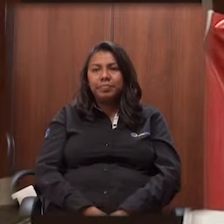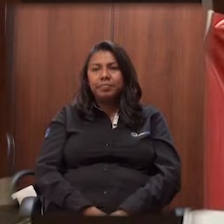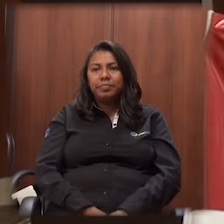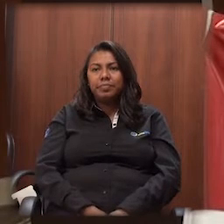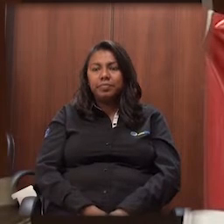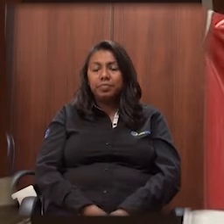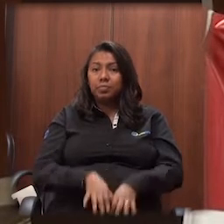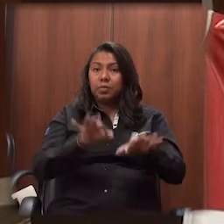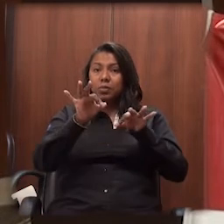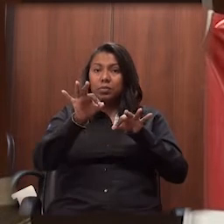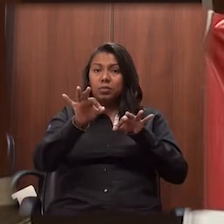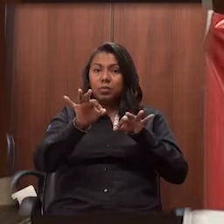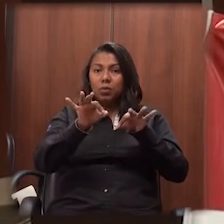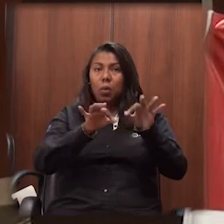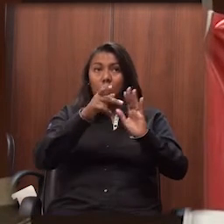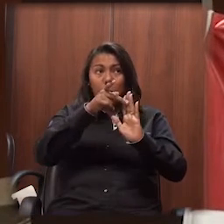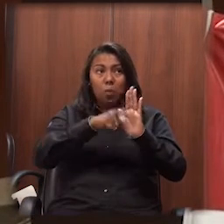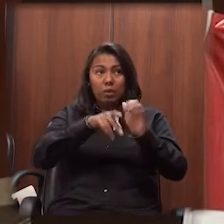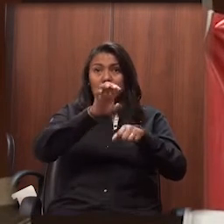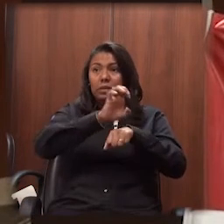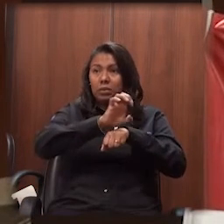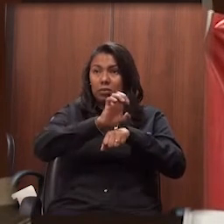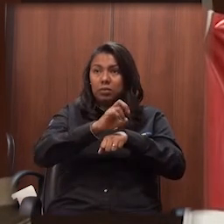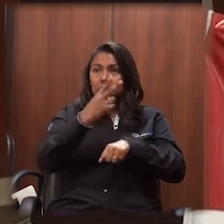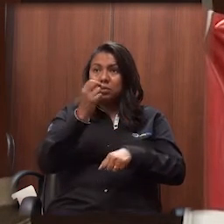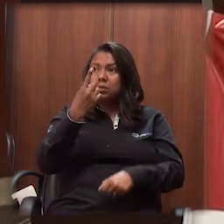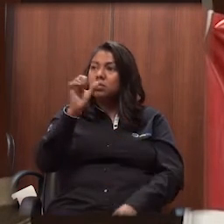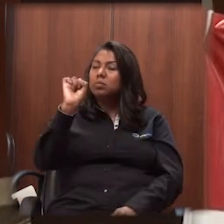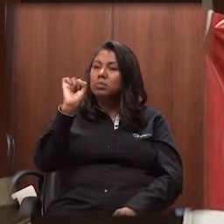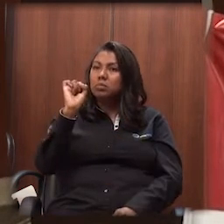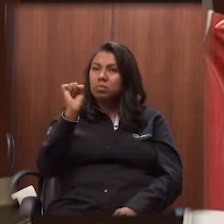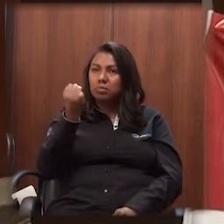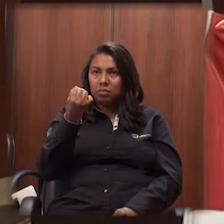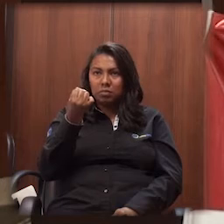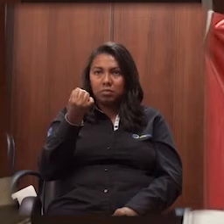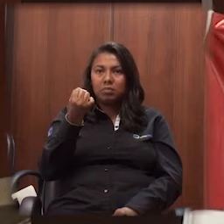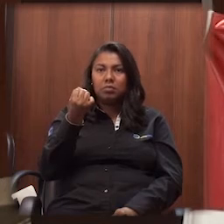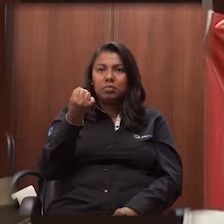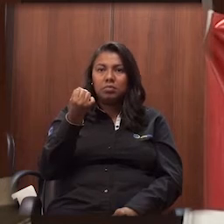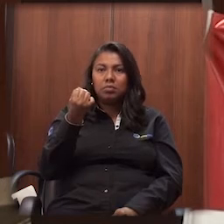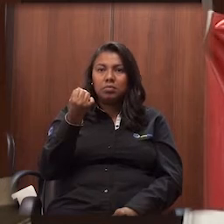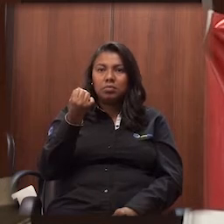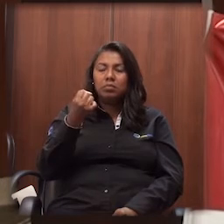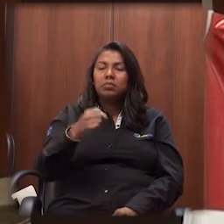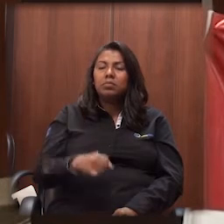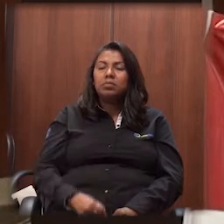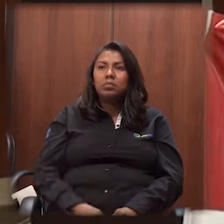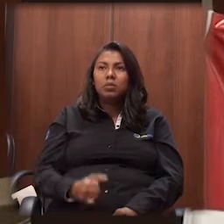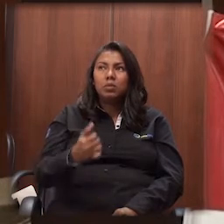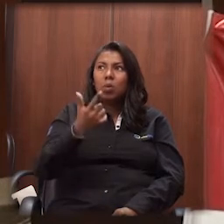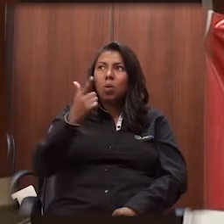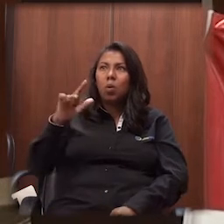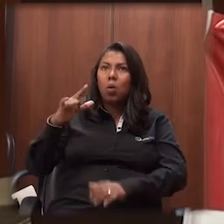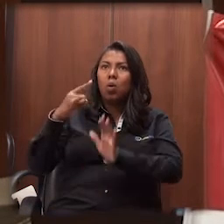O Plano Estadual de 2018 se inspira num documento que nós podemos considerar